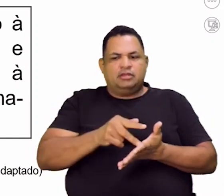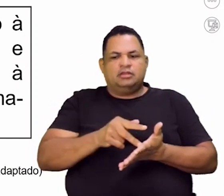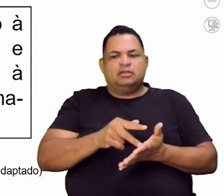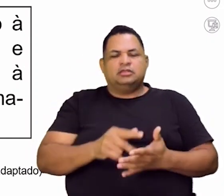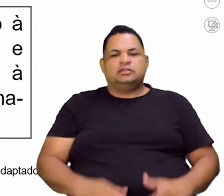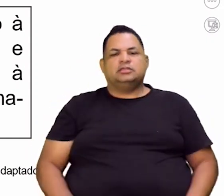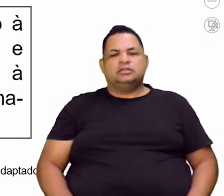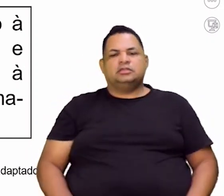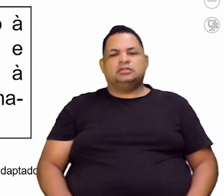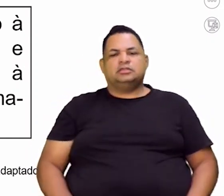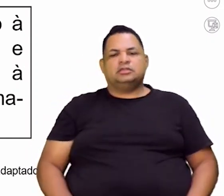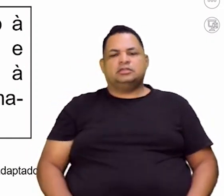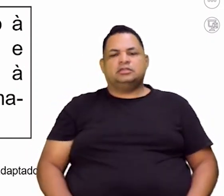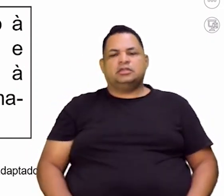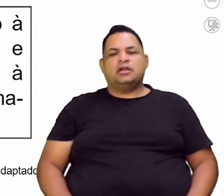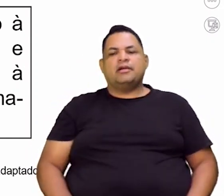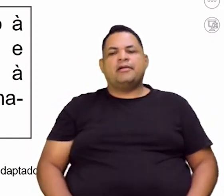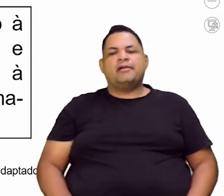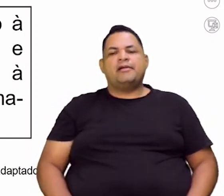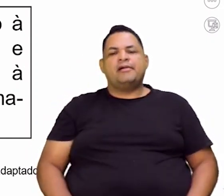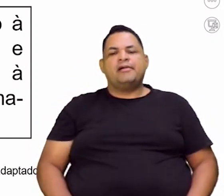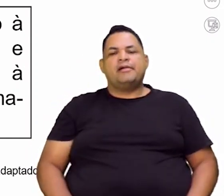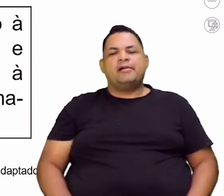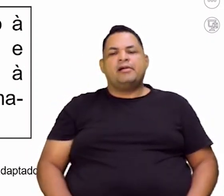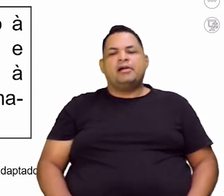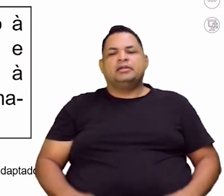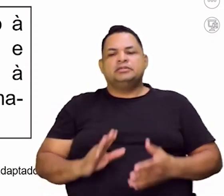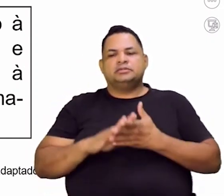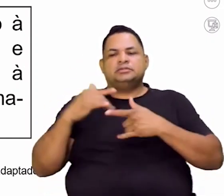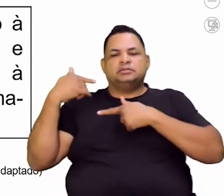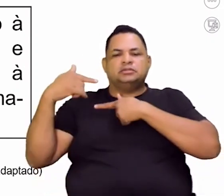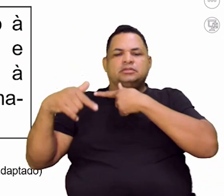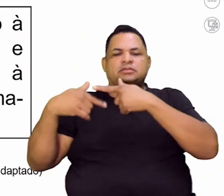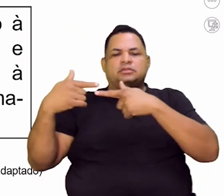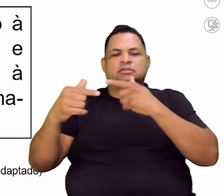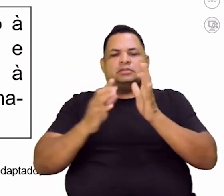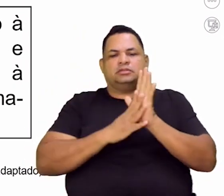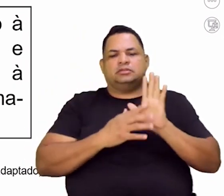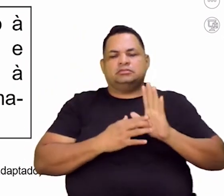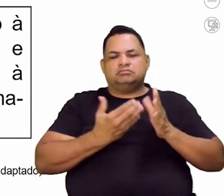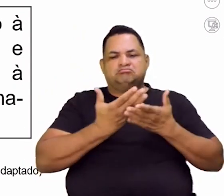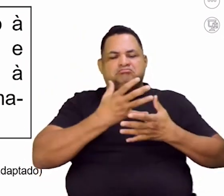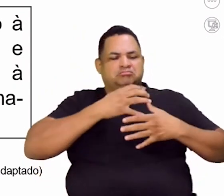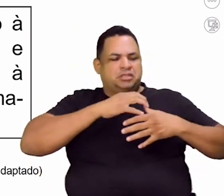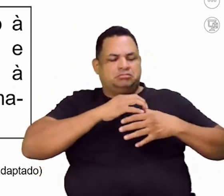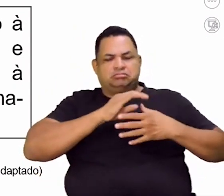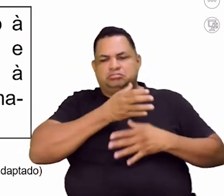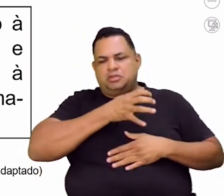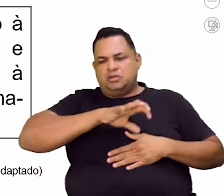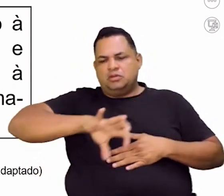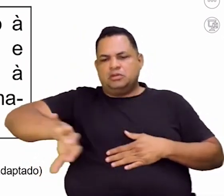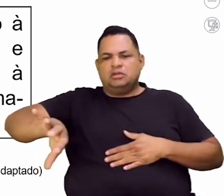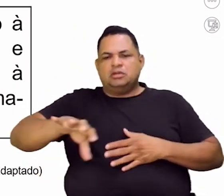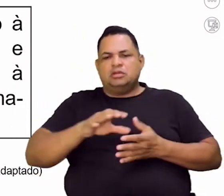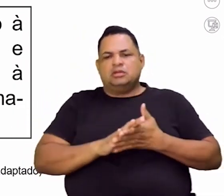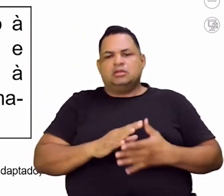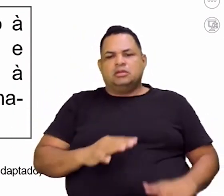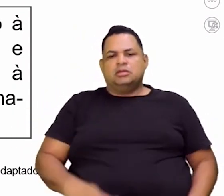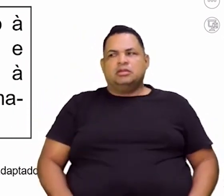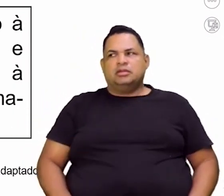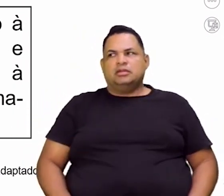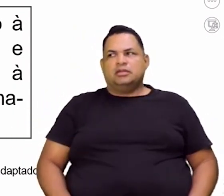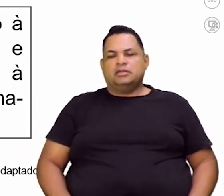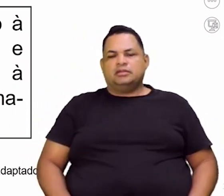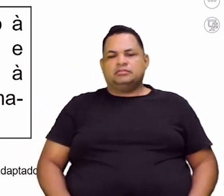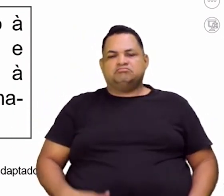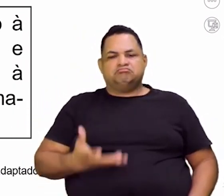atitude polêmica perante a tradição revelava, né, a recusa do dogmatismo, ou seja, veja bem, né?